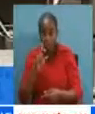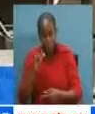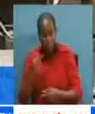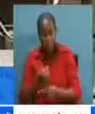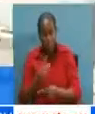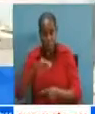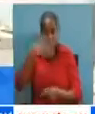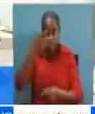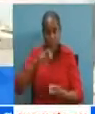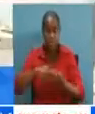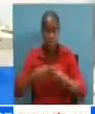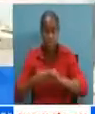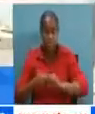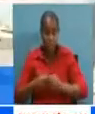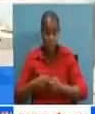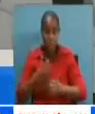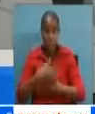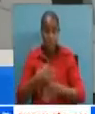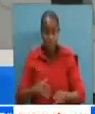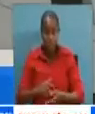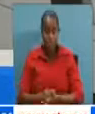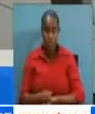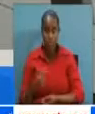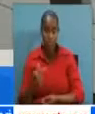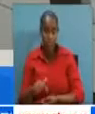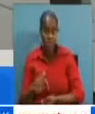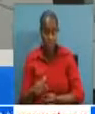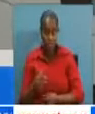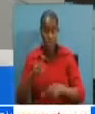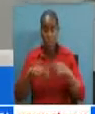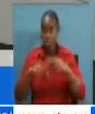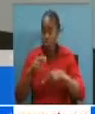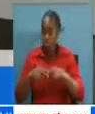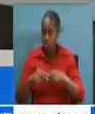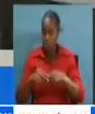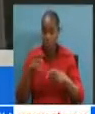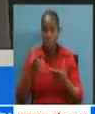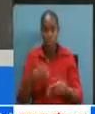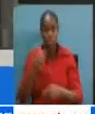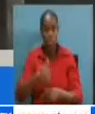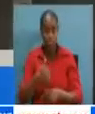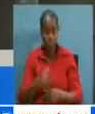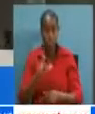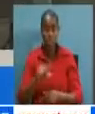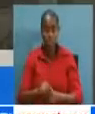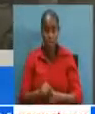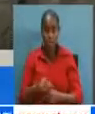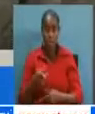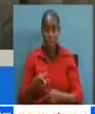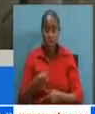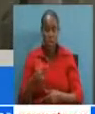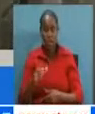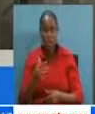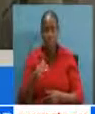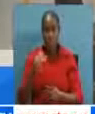foram os principais constrangimentos do setor no que concerne à construção à conjuntura mais favorável e o indicador manteve a